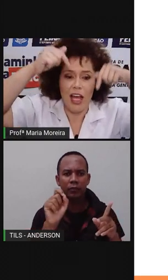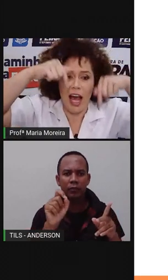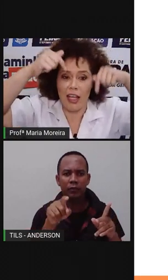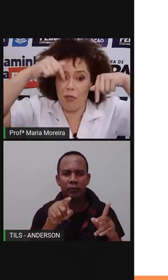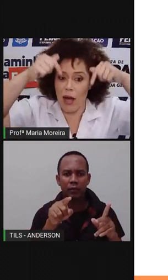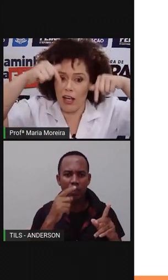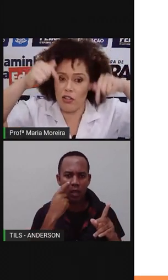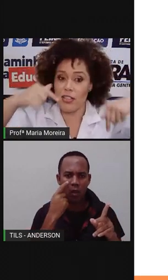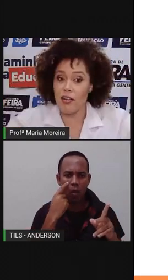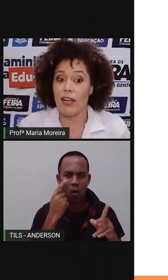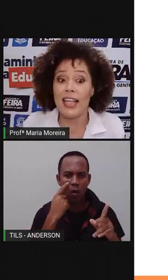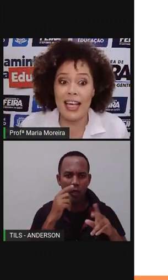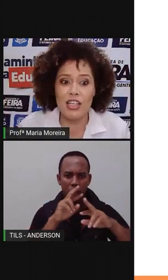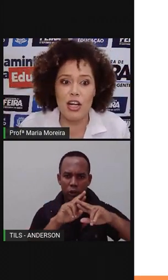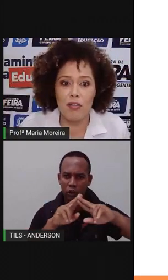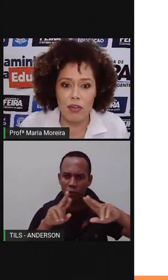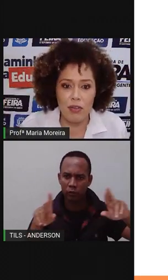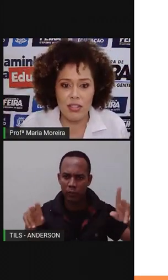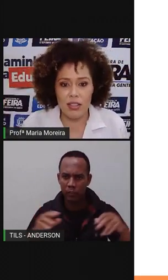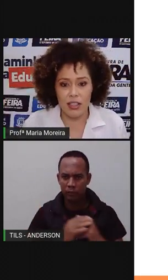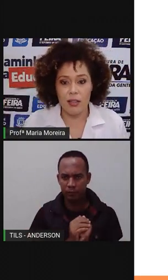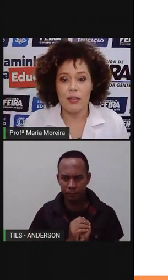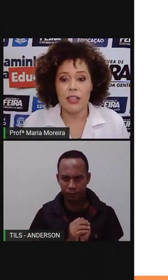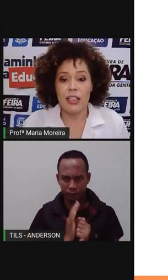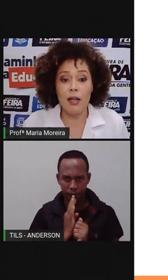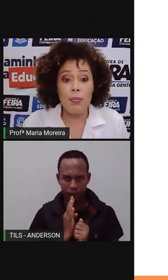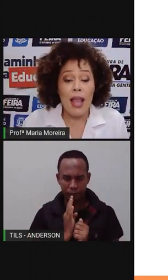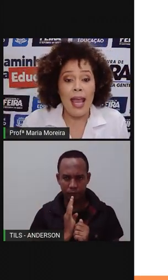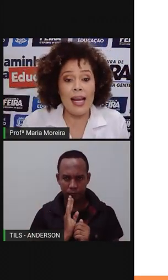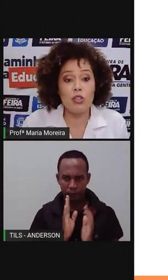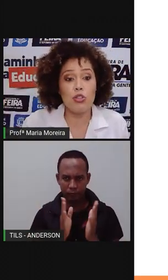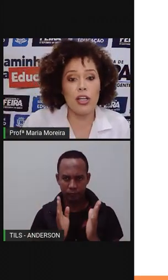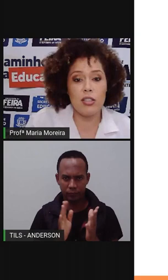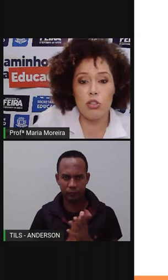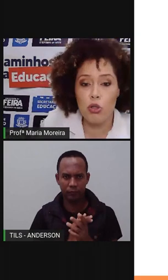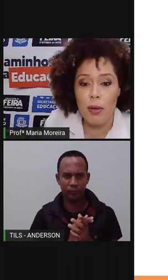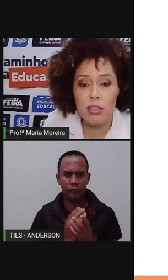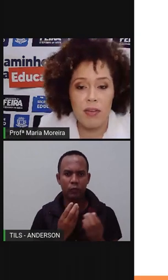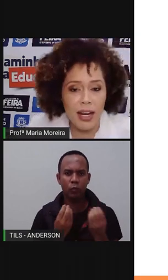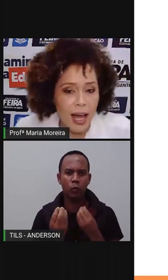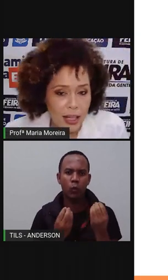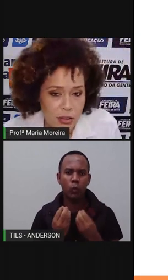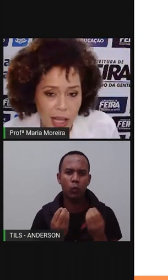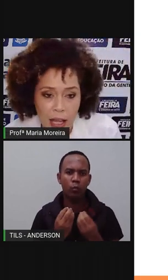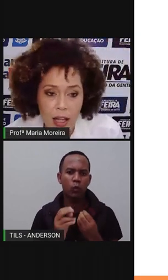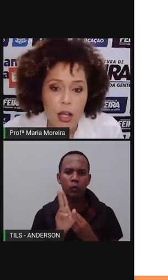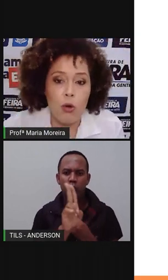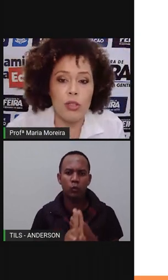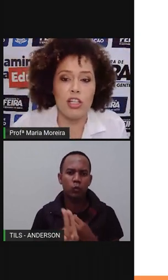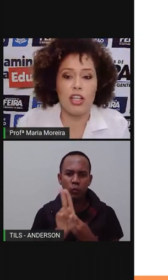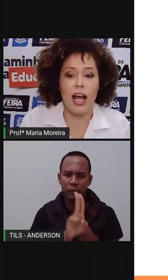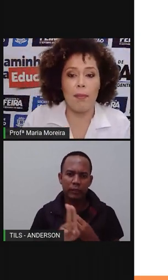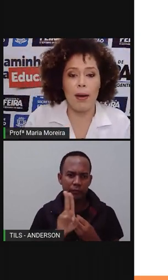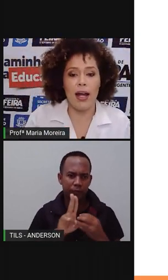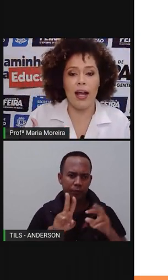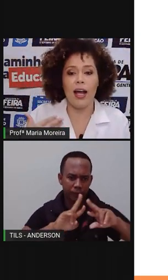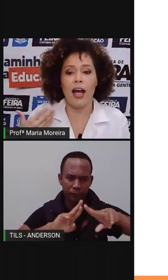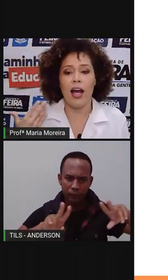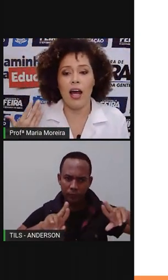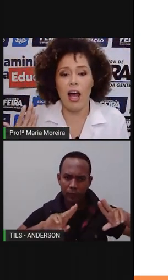move aqui embaixo, escrever quem já viu isso aí, né? Eles utilizam instrumentos variados, né? Com